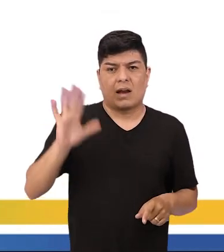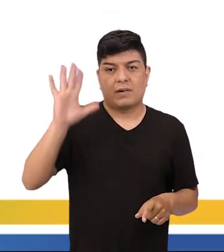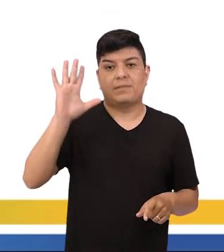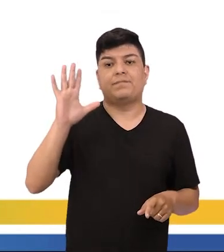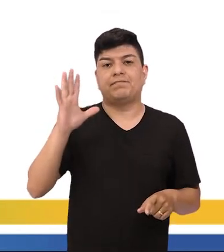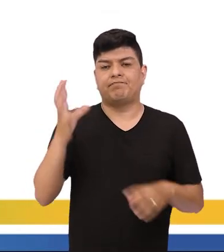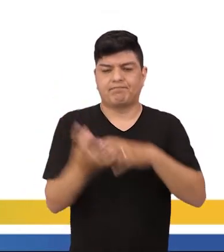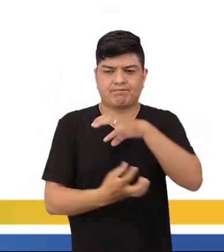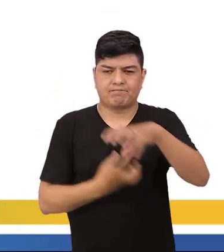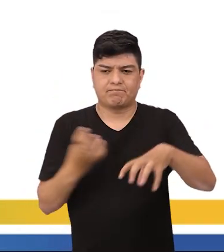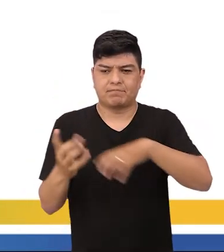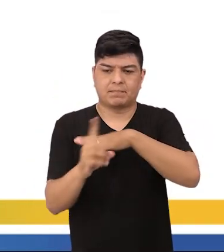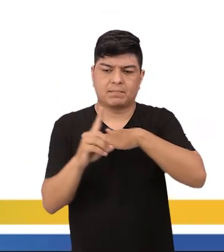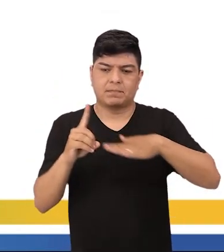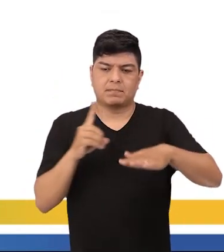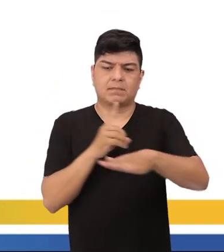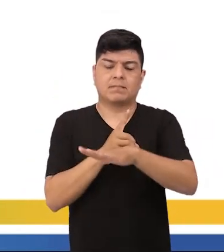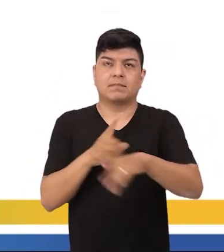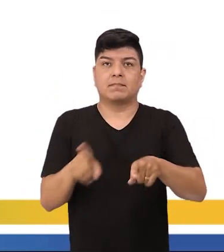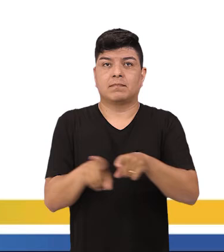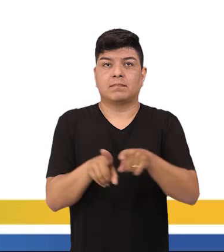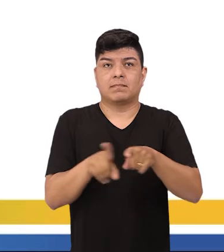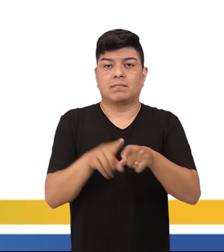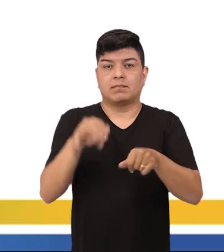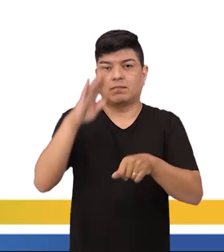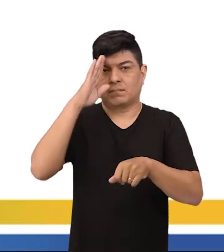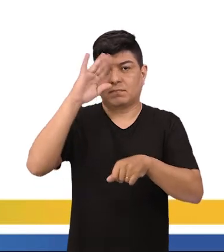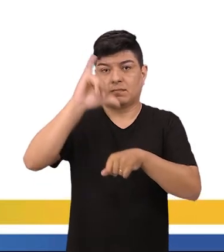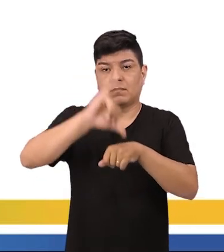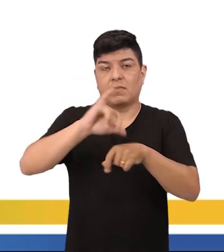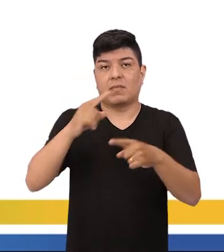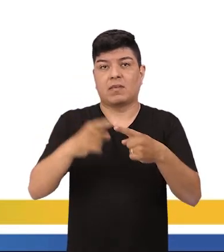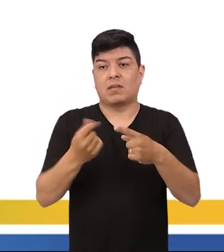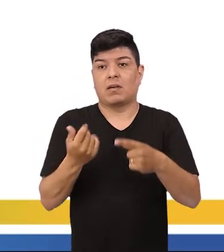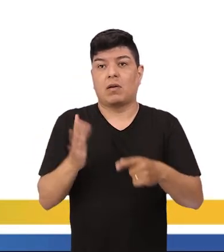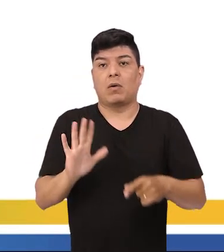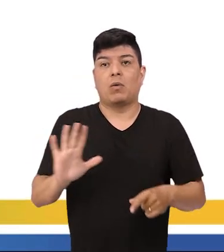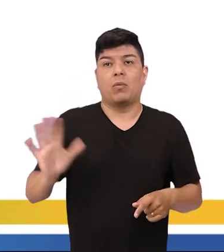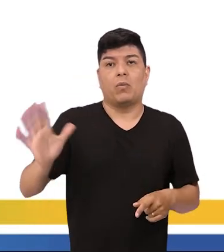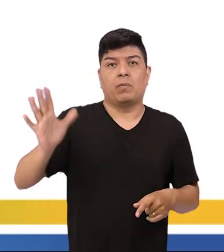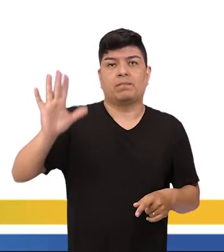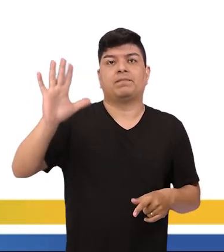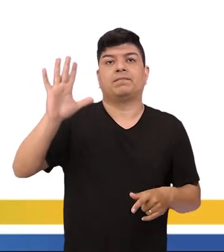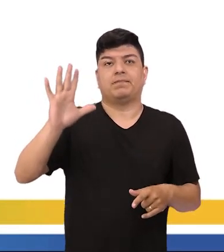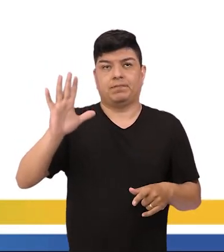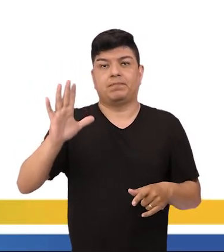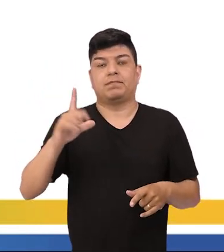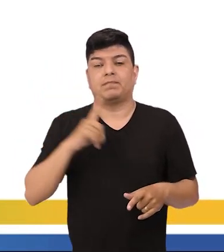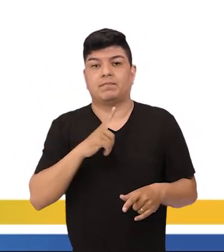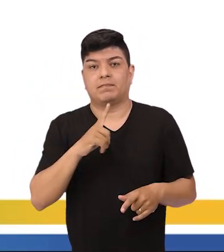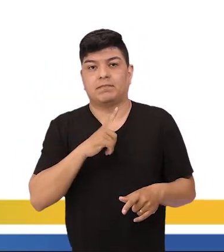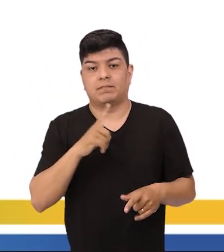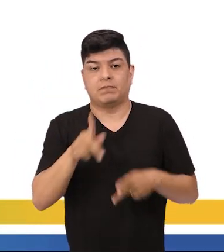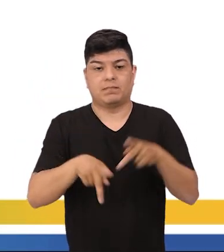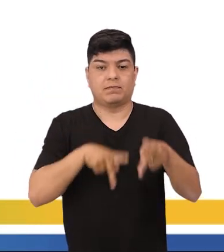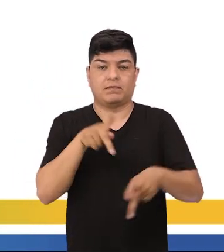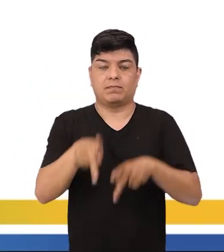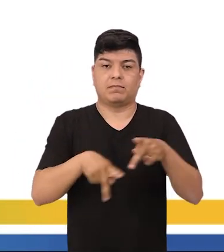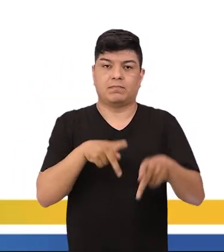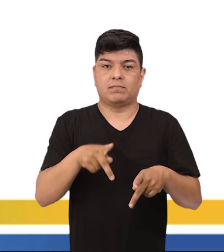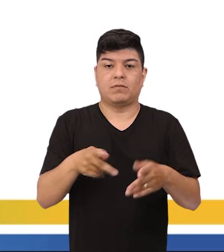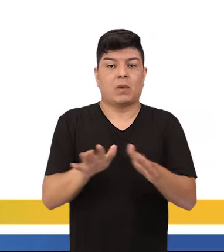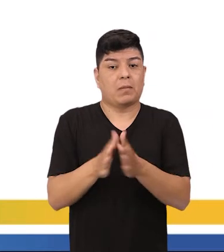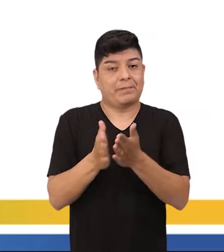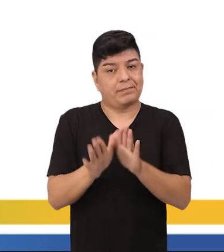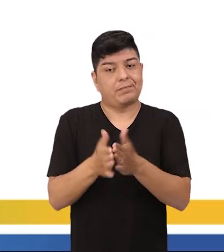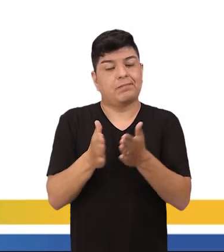causam revoltas sociais, né? Nas metrópoles também, porque os preços começam a aumentar e a gente tem uma população também que vai ficar